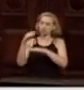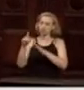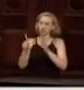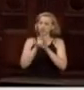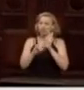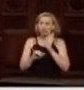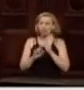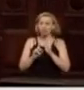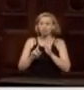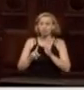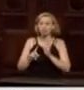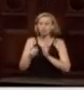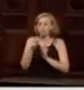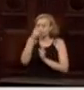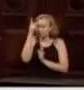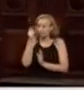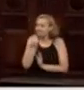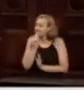Mas ninguém mesmo.